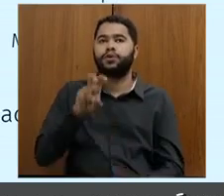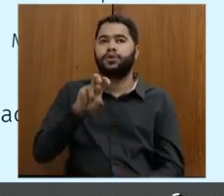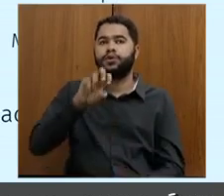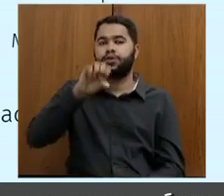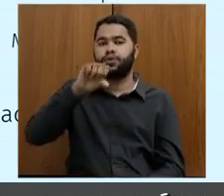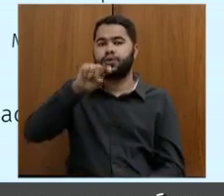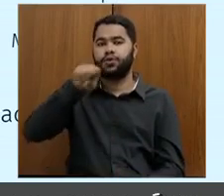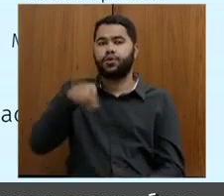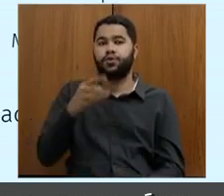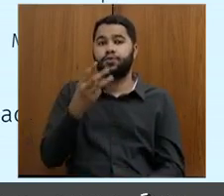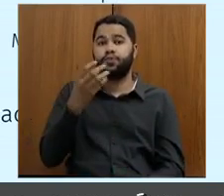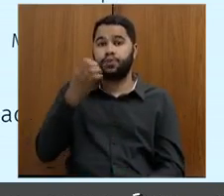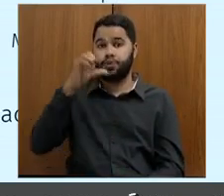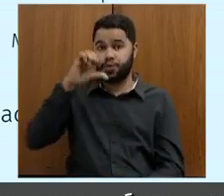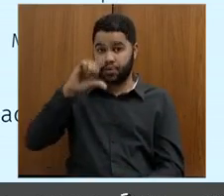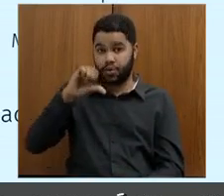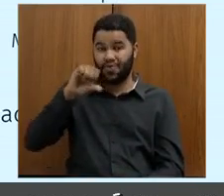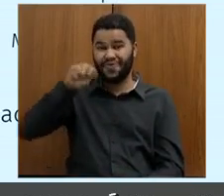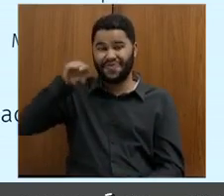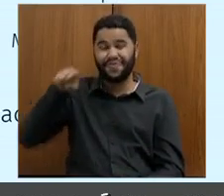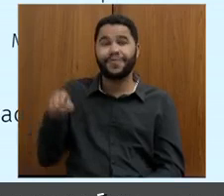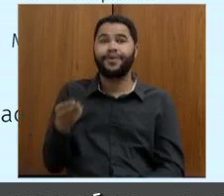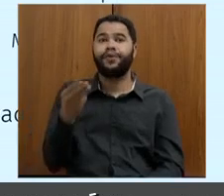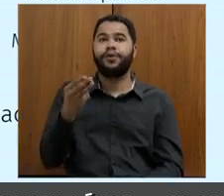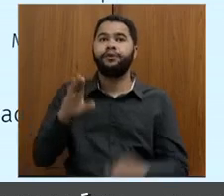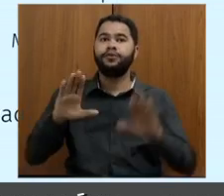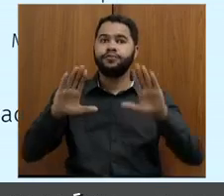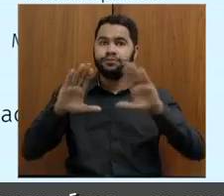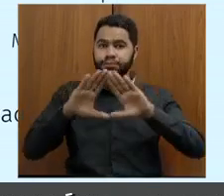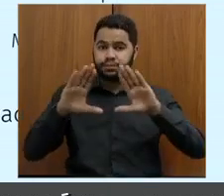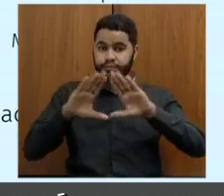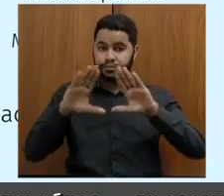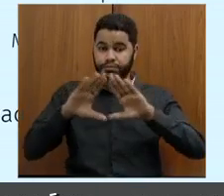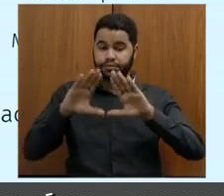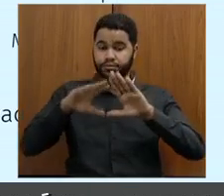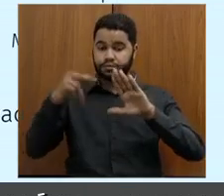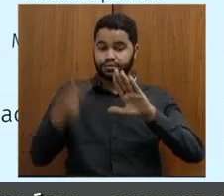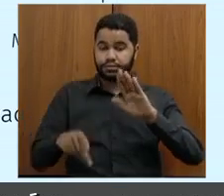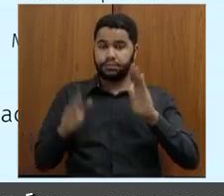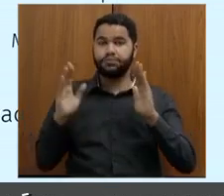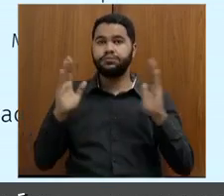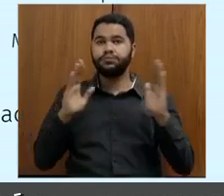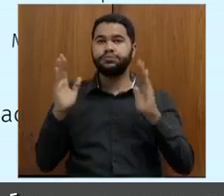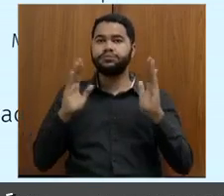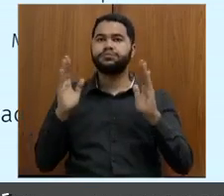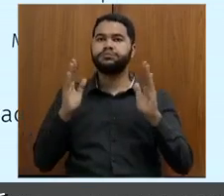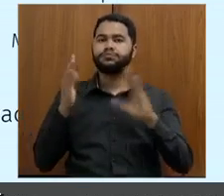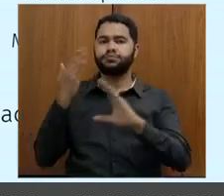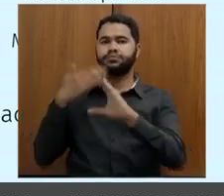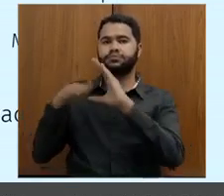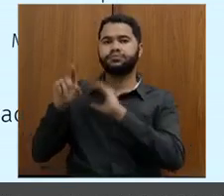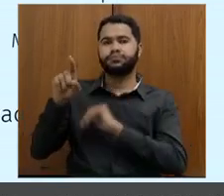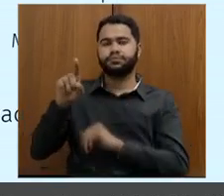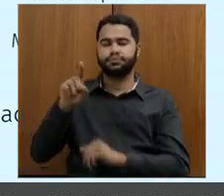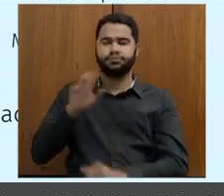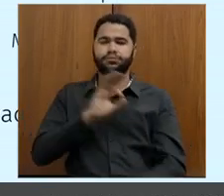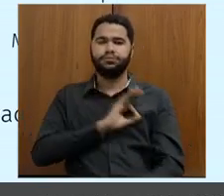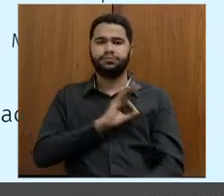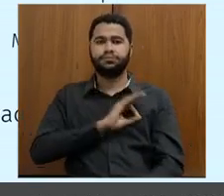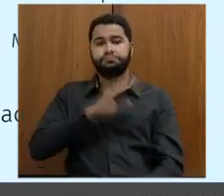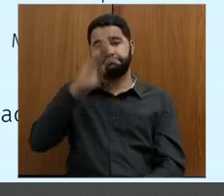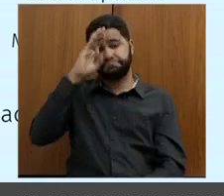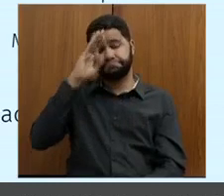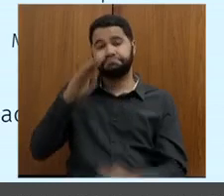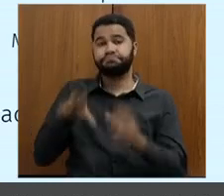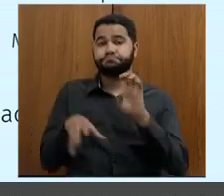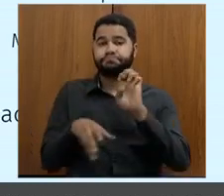59,99 milhões que a assembleia né neste mandato encaminhou para a polícia militar seja das emendas